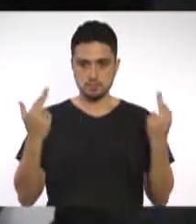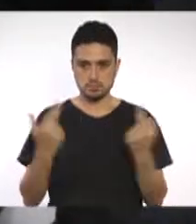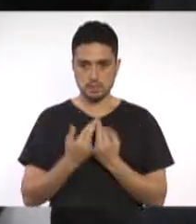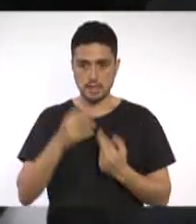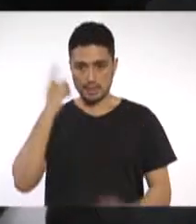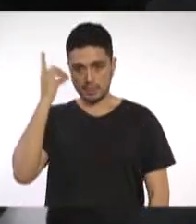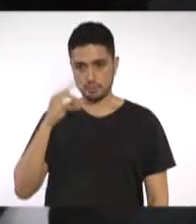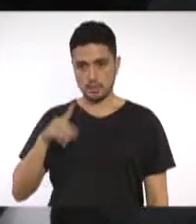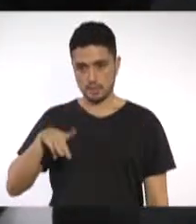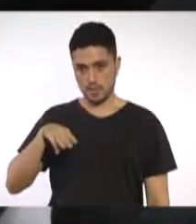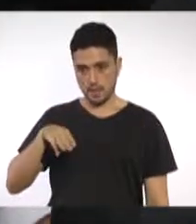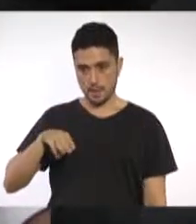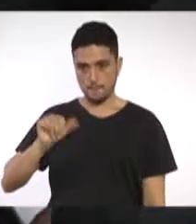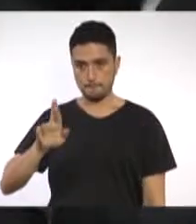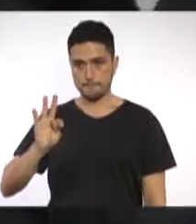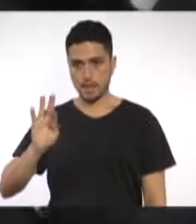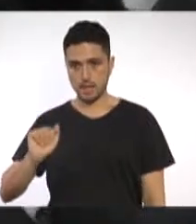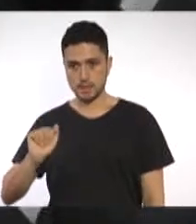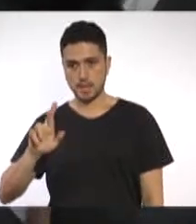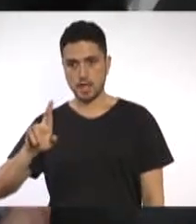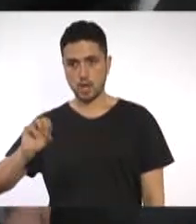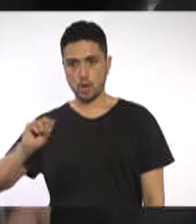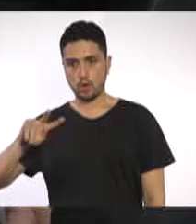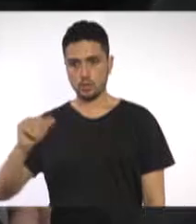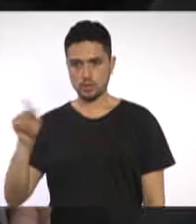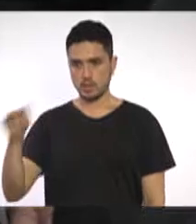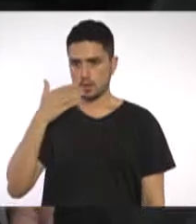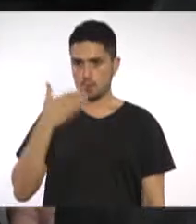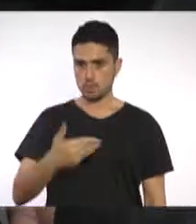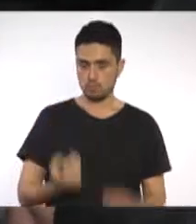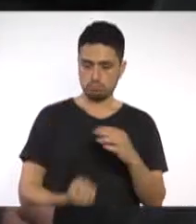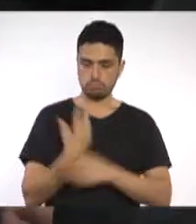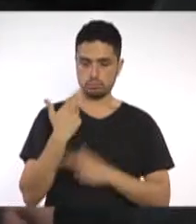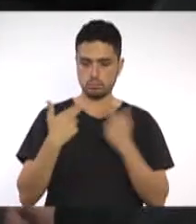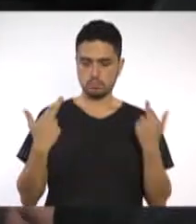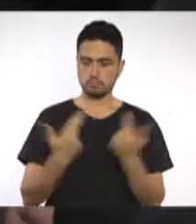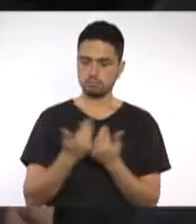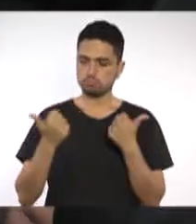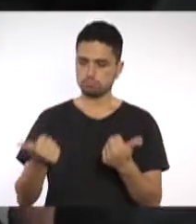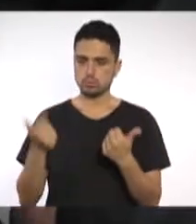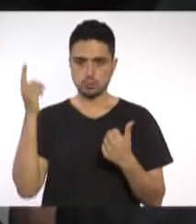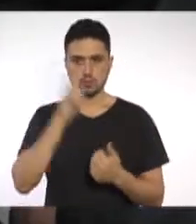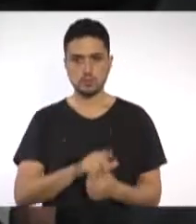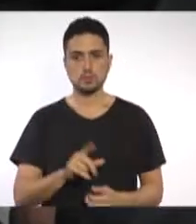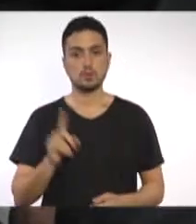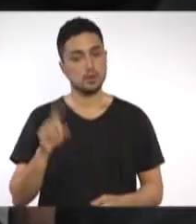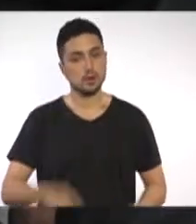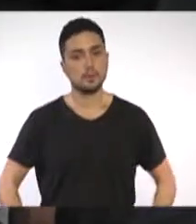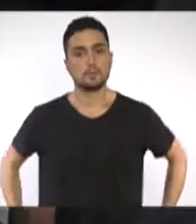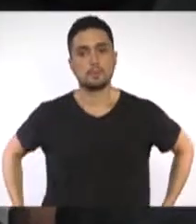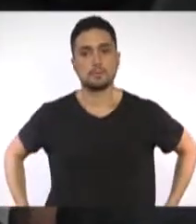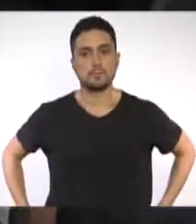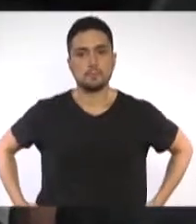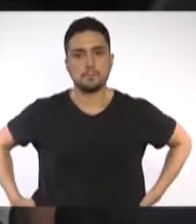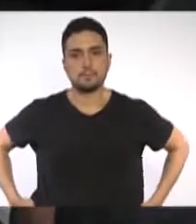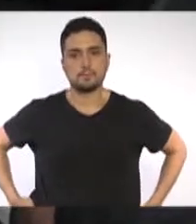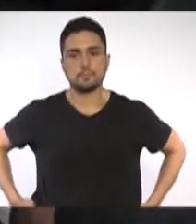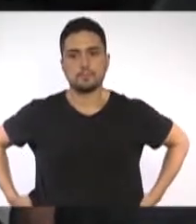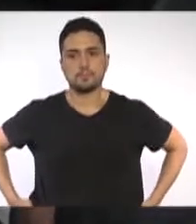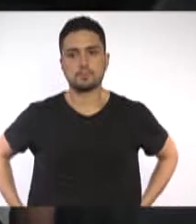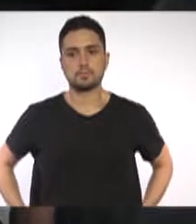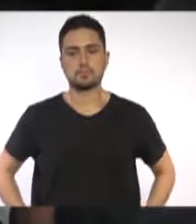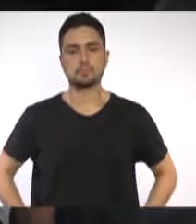foi acatado, reverenciado por Vossa Excelência, seja o pontapé inicial para que nós possamos discutir